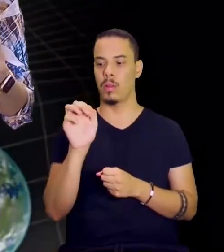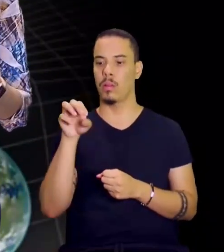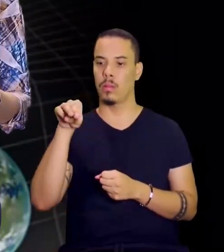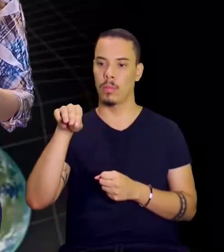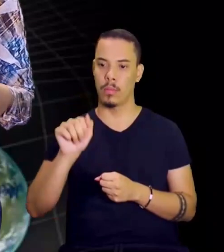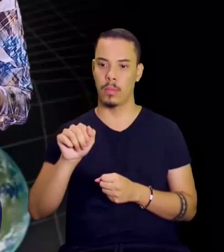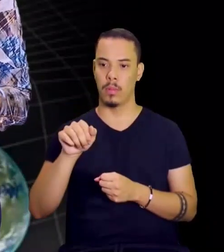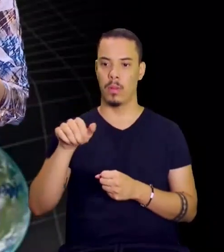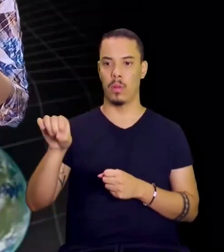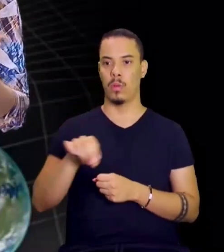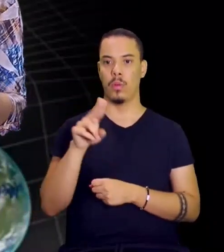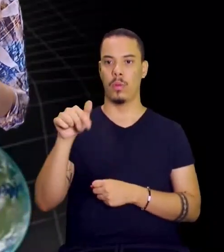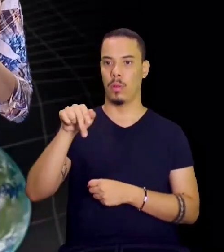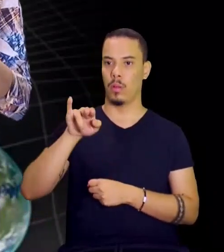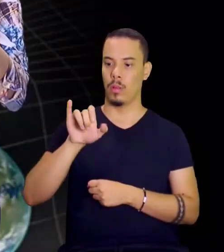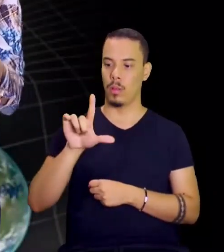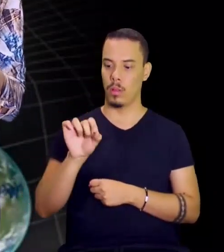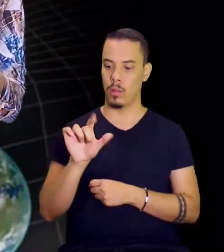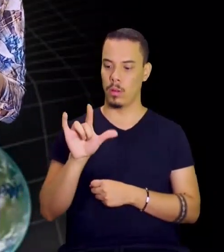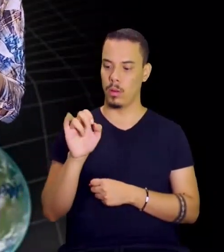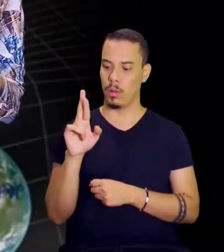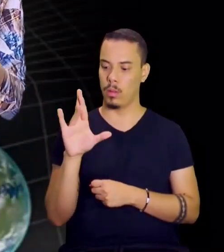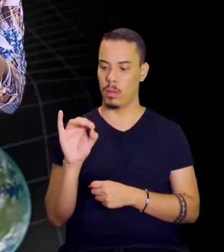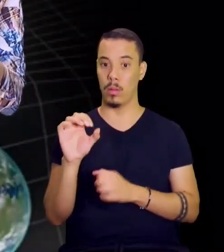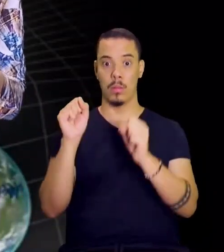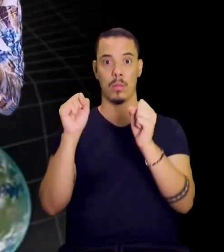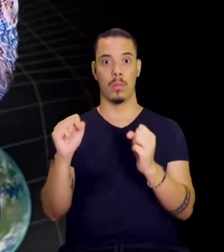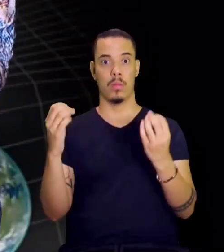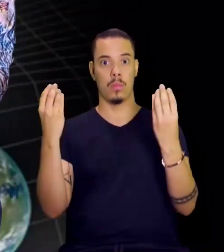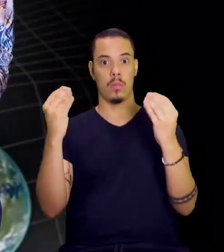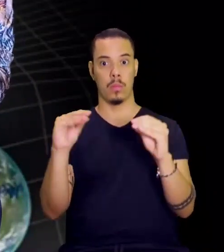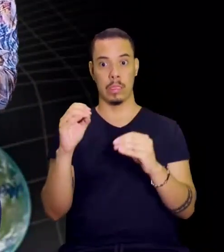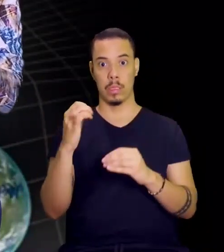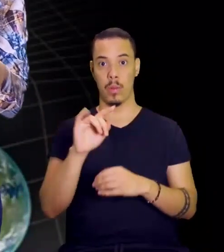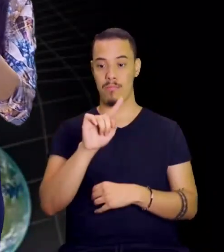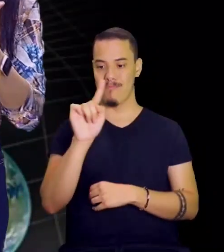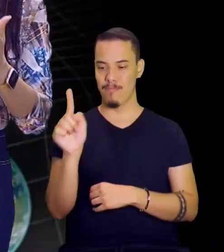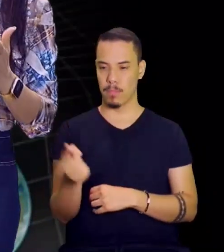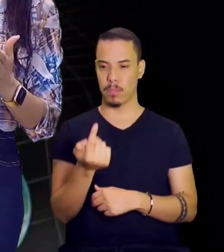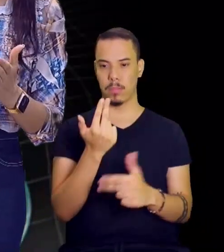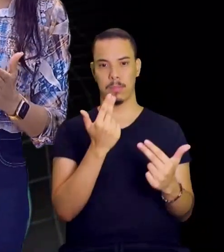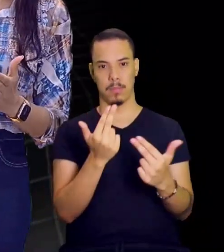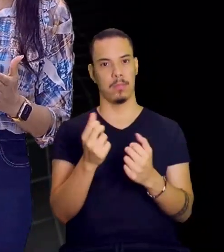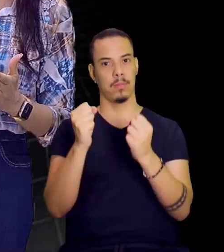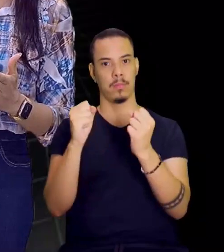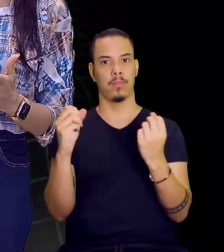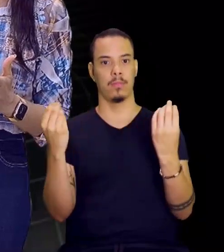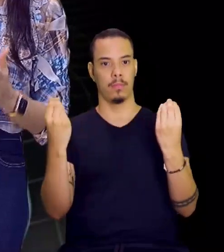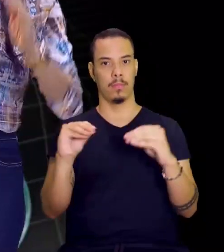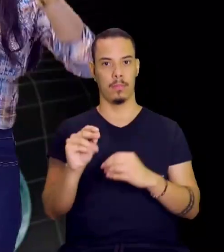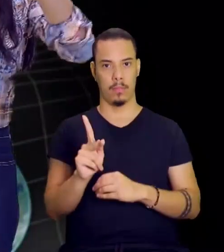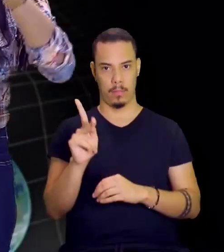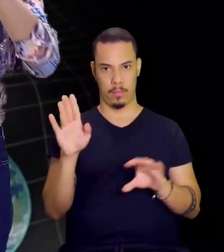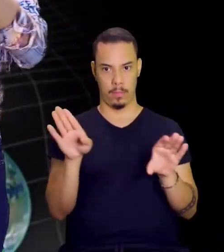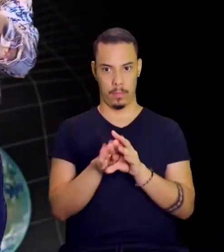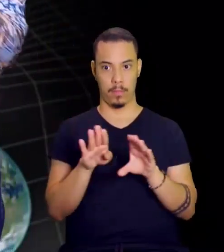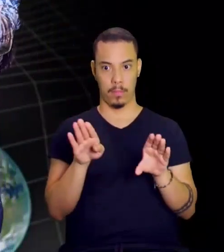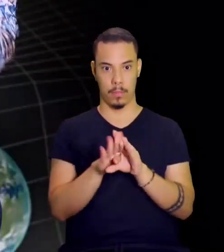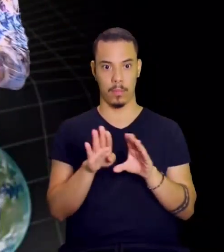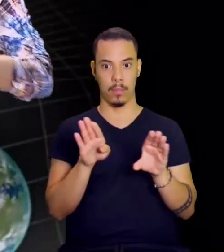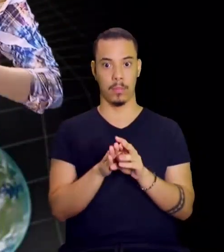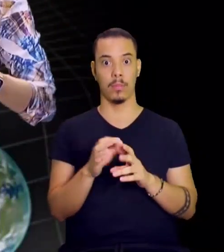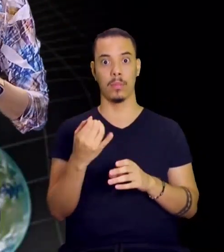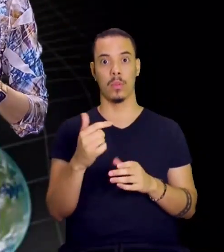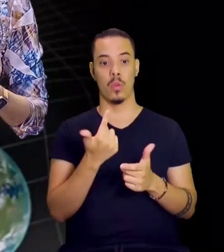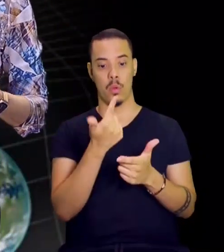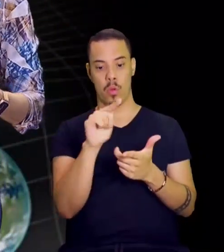para qualquer unidade. Porque se eu tenho 1000 unidades daquela, eu posso colocar um K, certo? E as demais ali, que